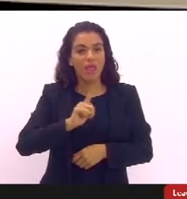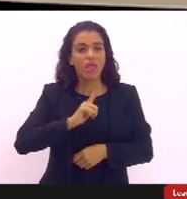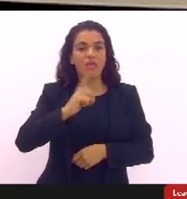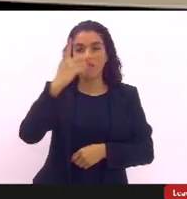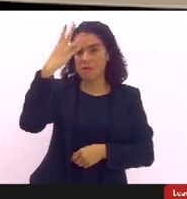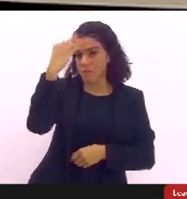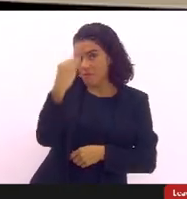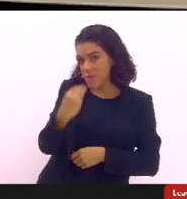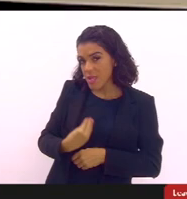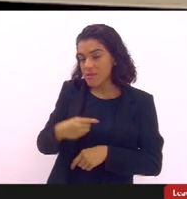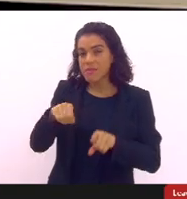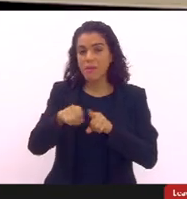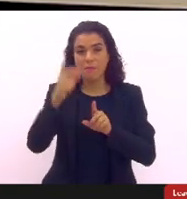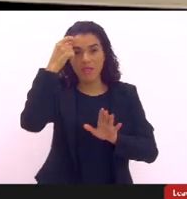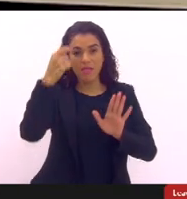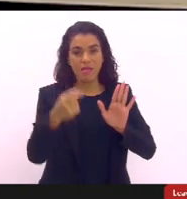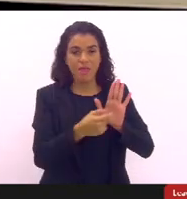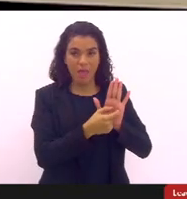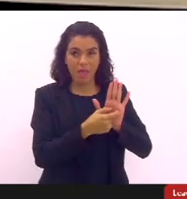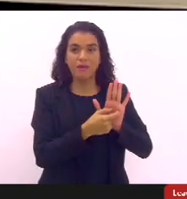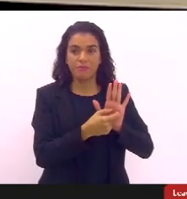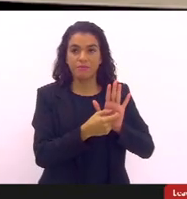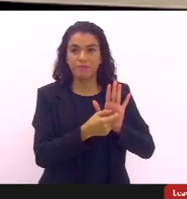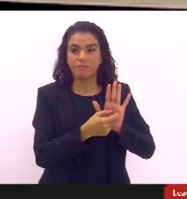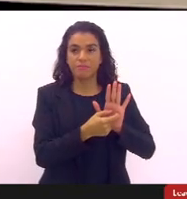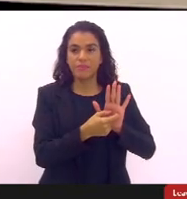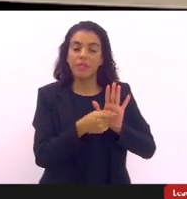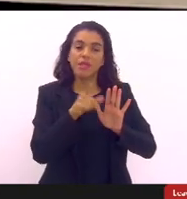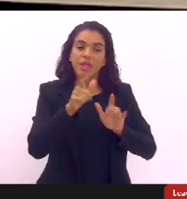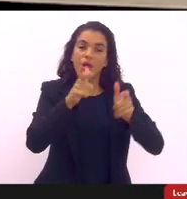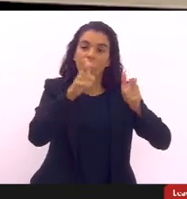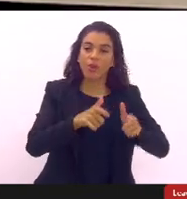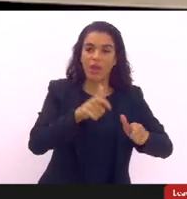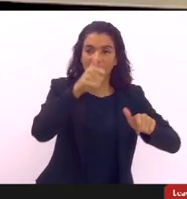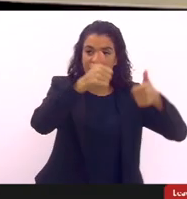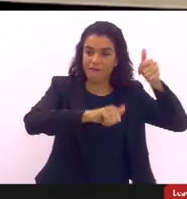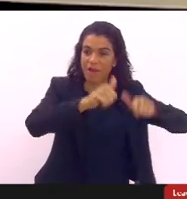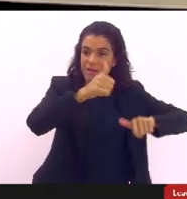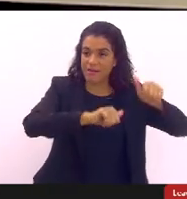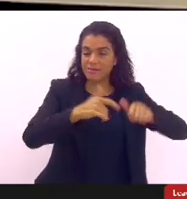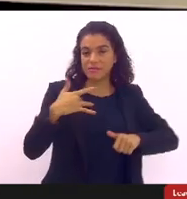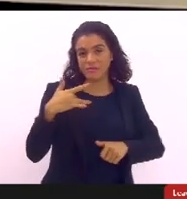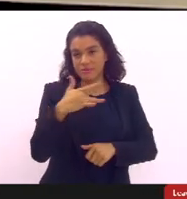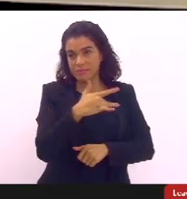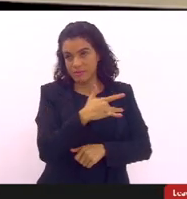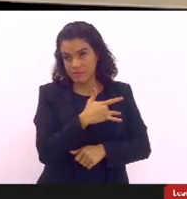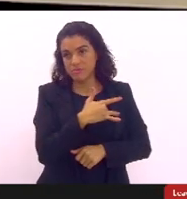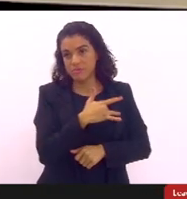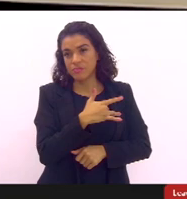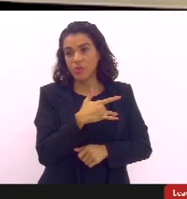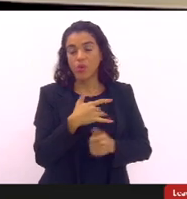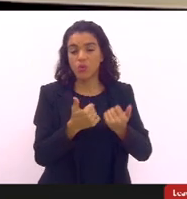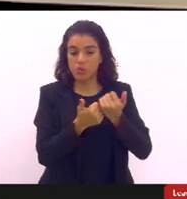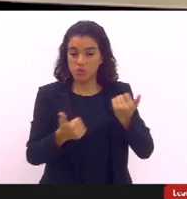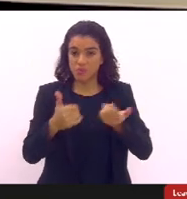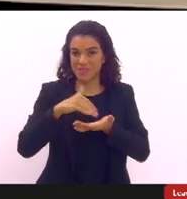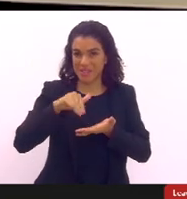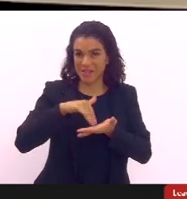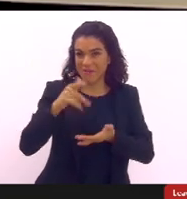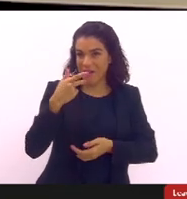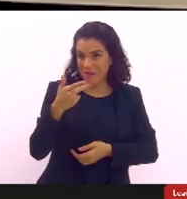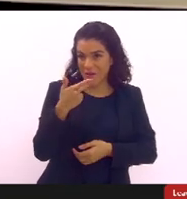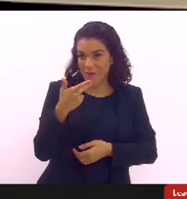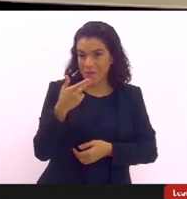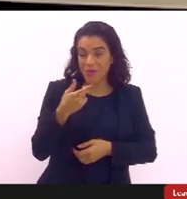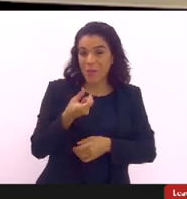e um programa de IA para que isso tenha essa escala, que é a porta de entrada. O subsecretário Lúcio falou, né? Entram